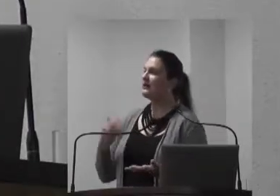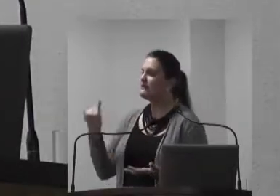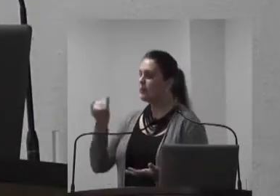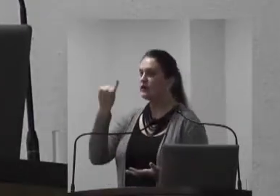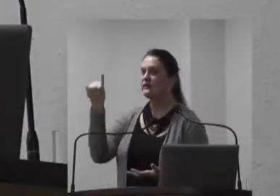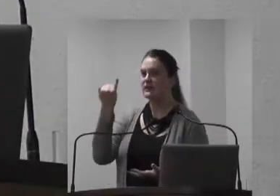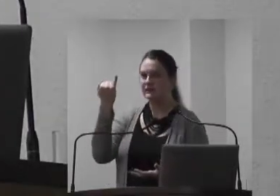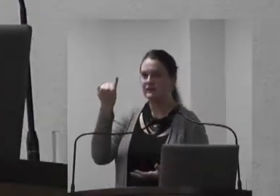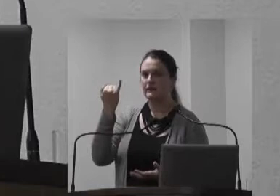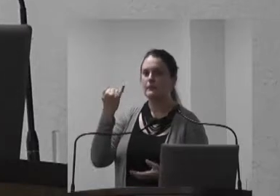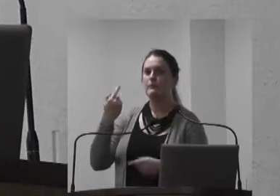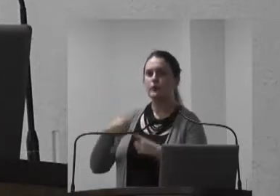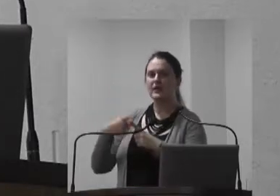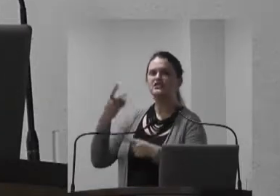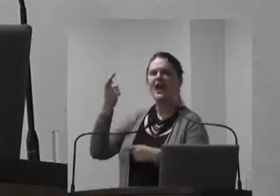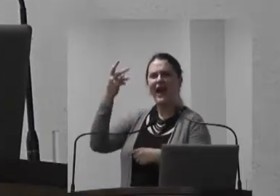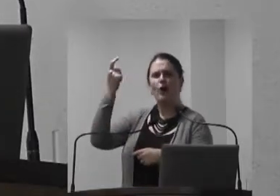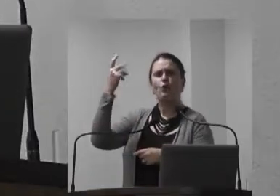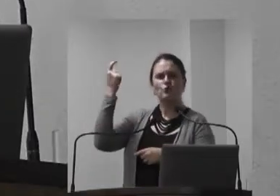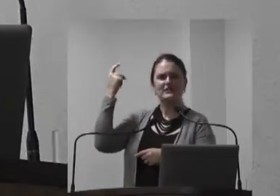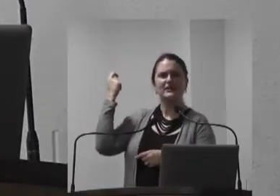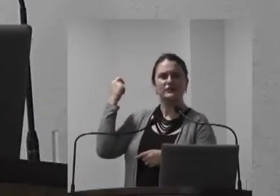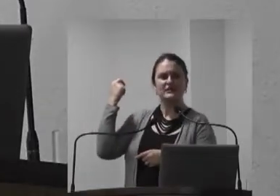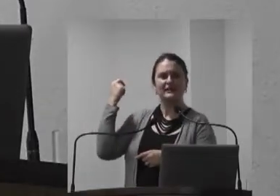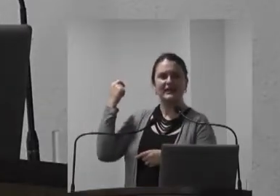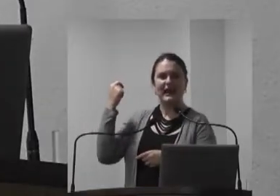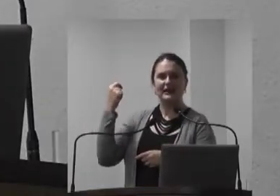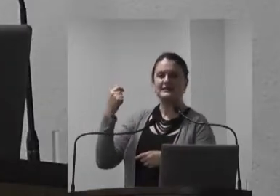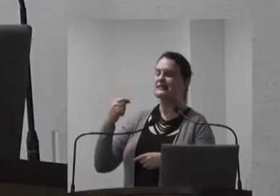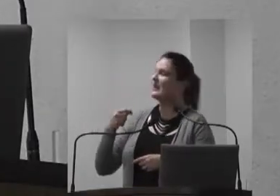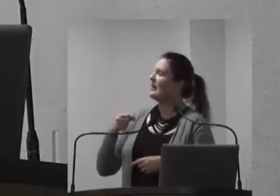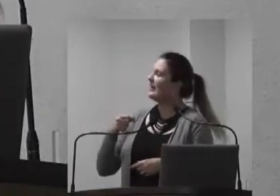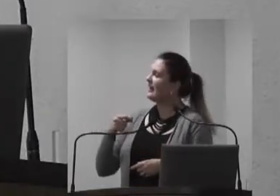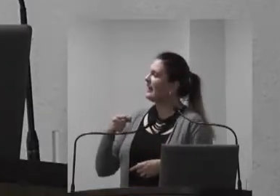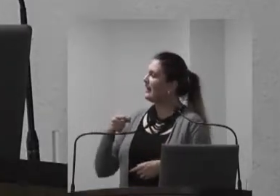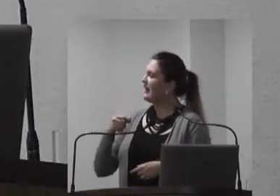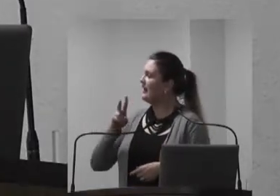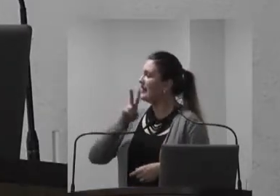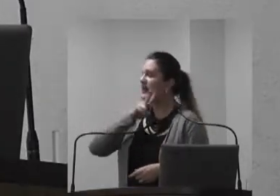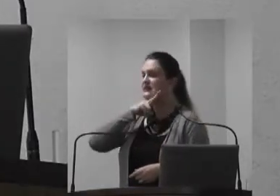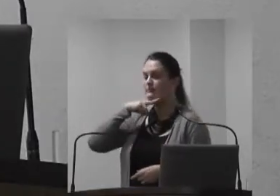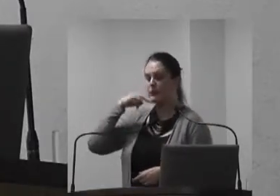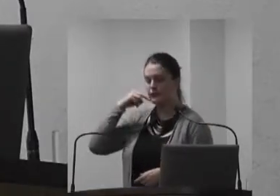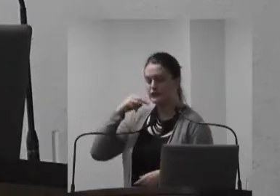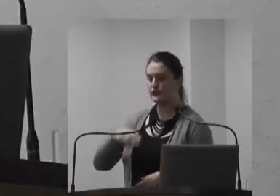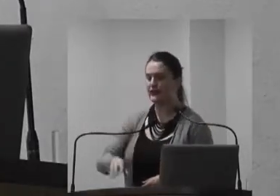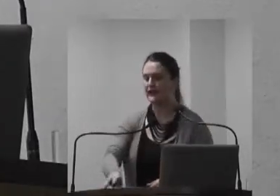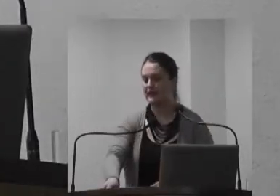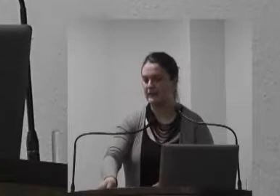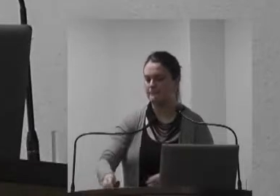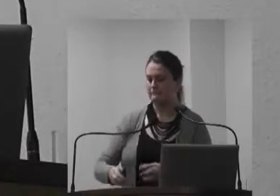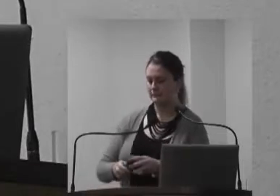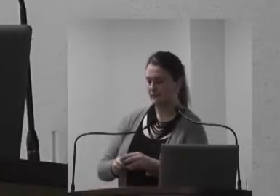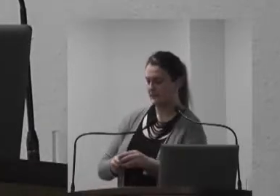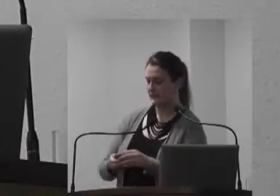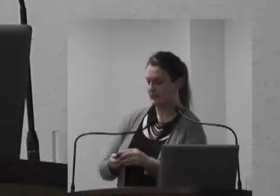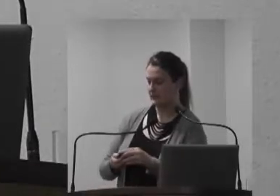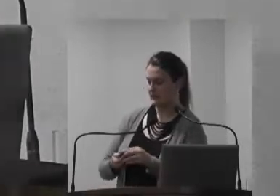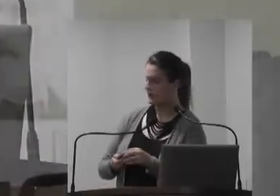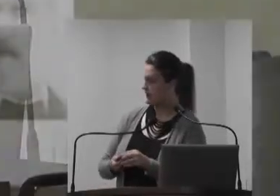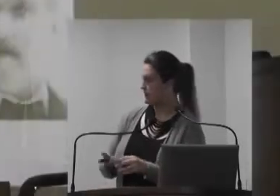data importante? Porque já há alguns anos atrás, esse professor aqui,